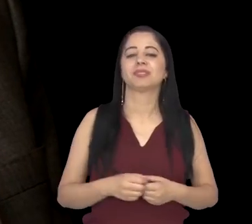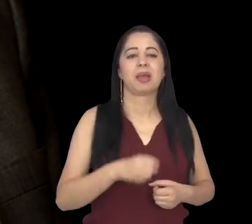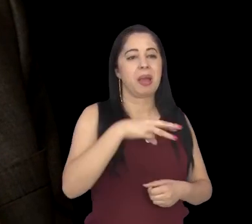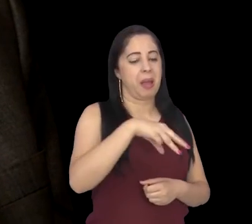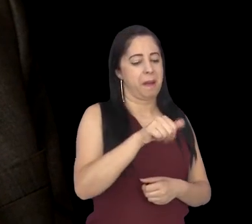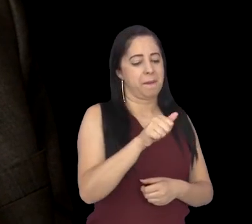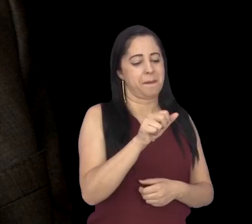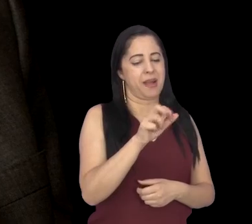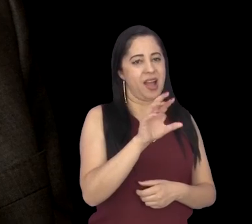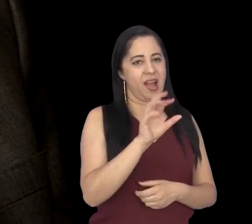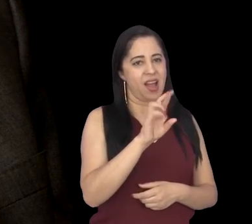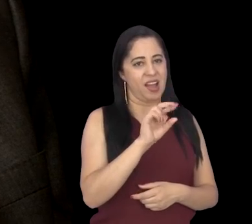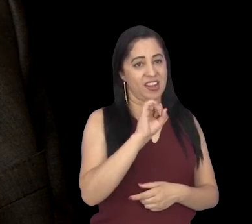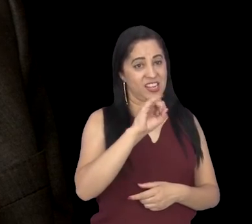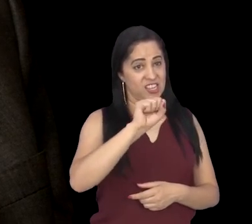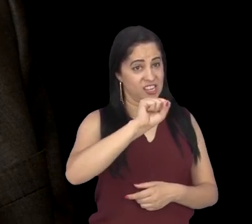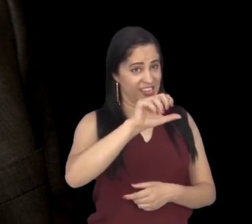Marisa.